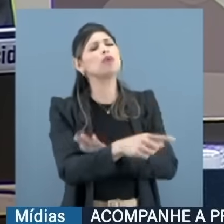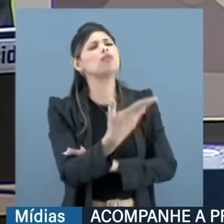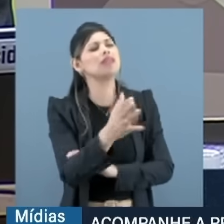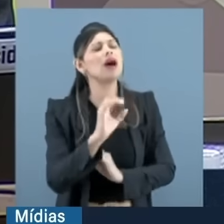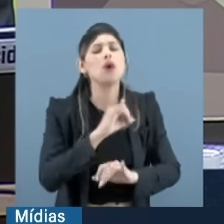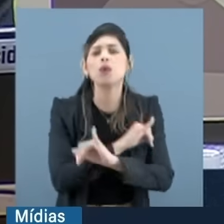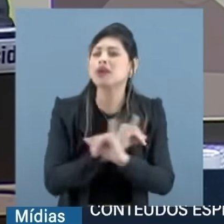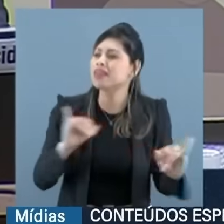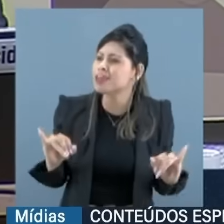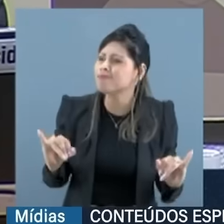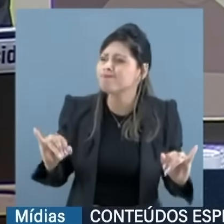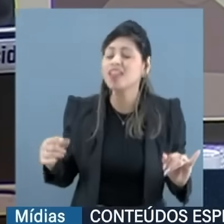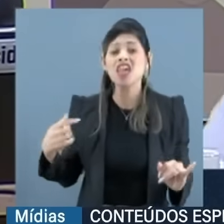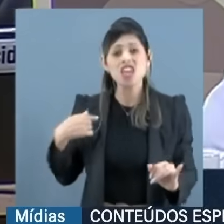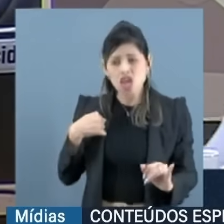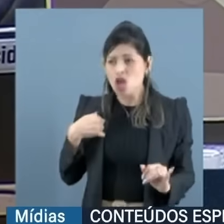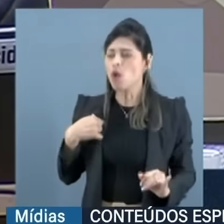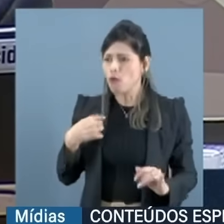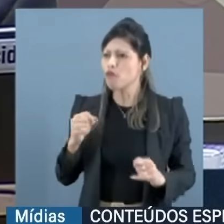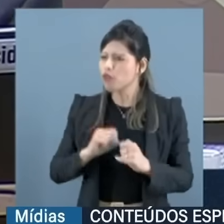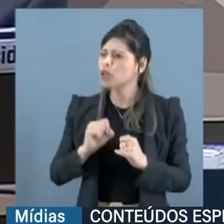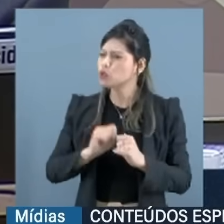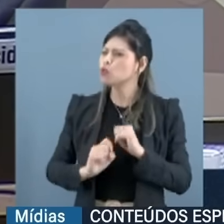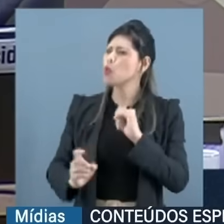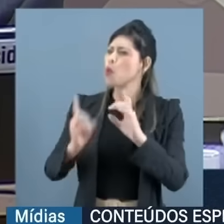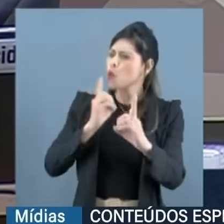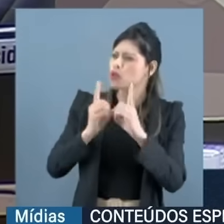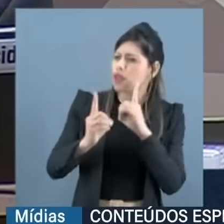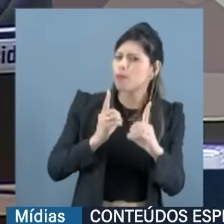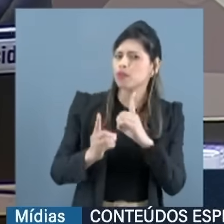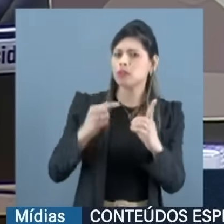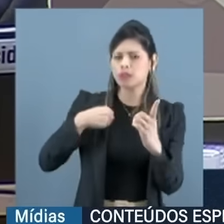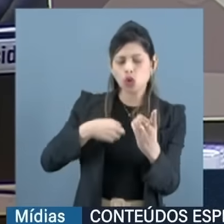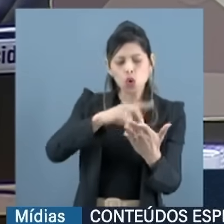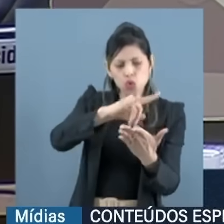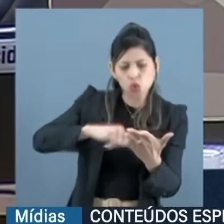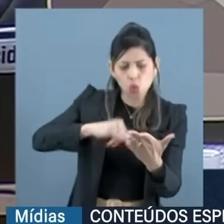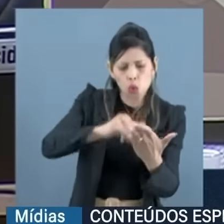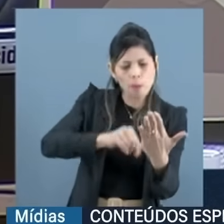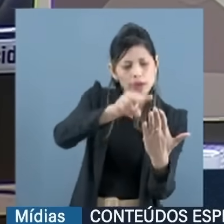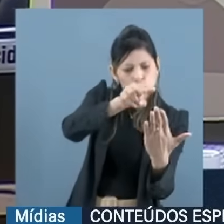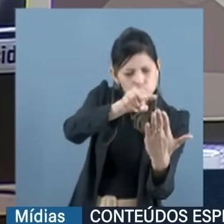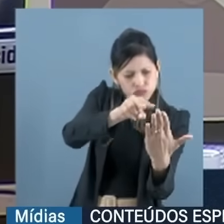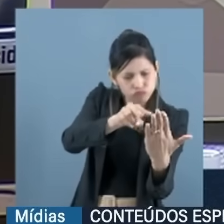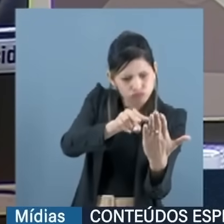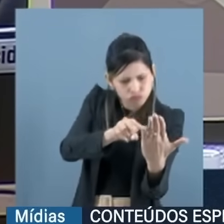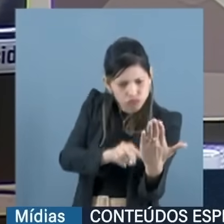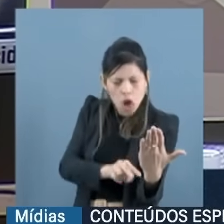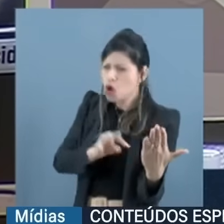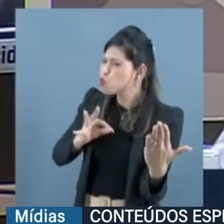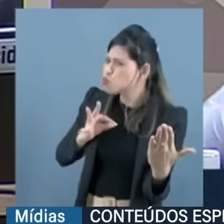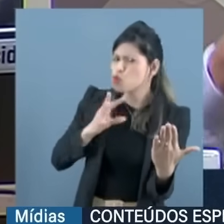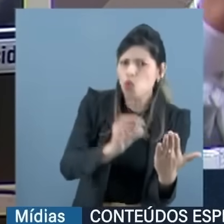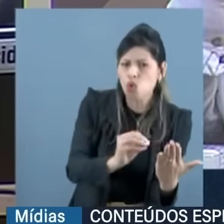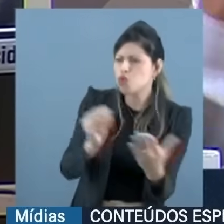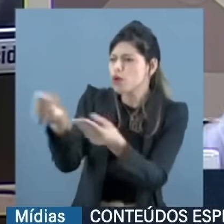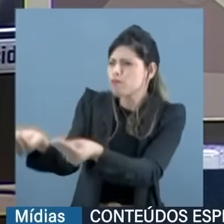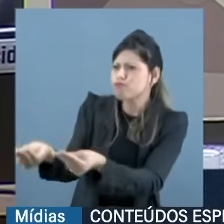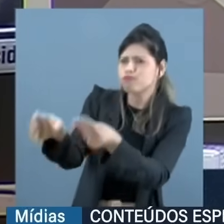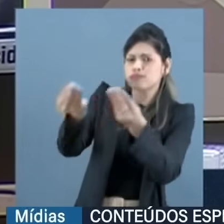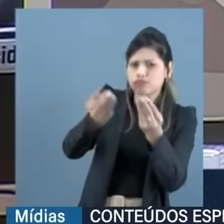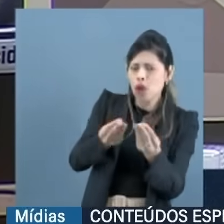que quando eu vou fazer um depoimento, eu leio todos os documentos que a minha assessoria me traz. Eu leio todos